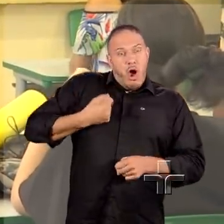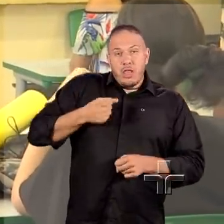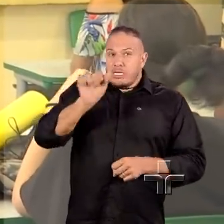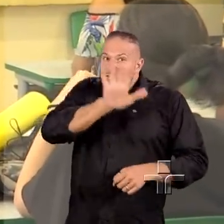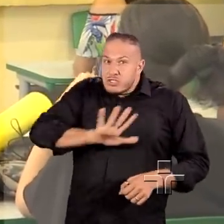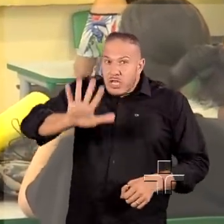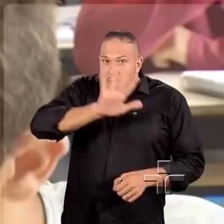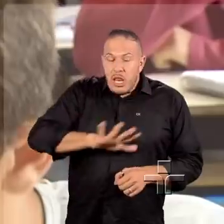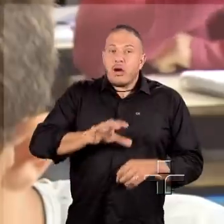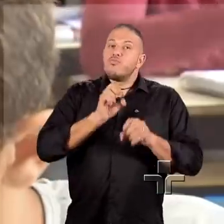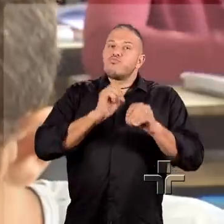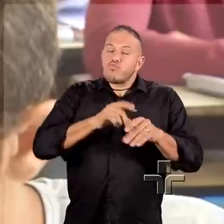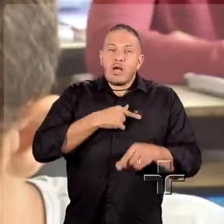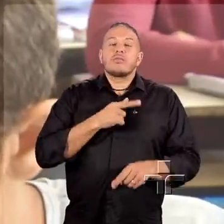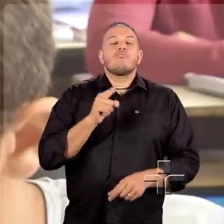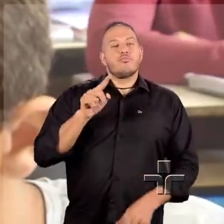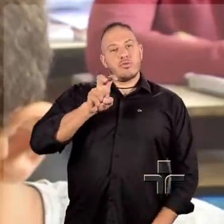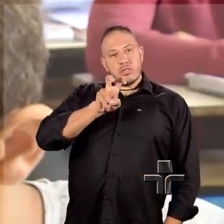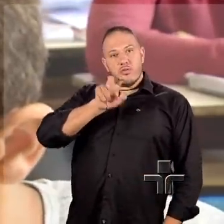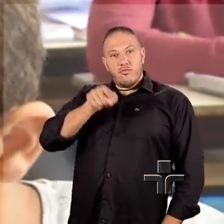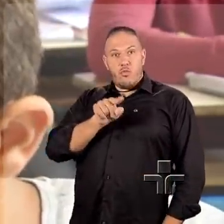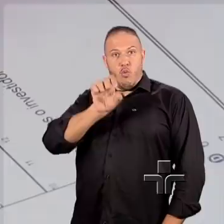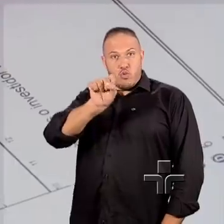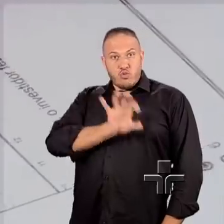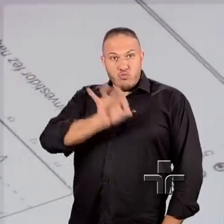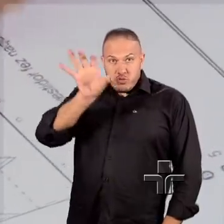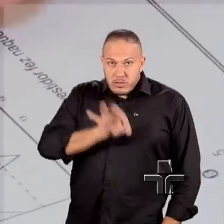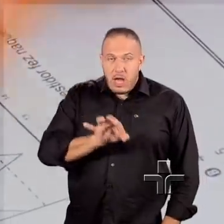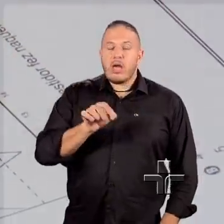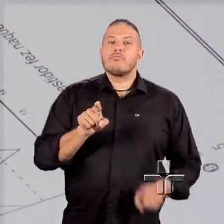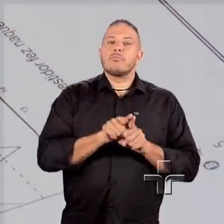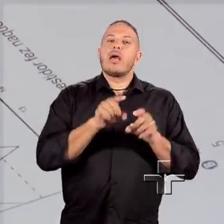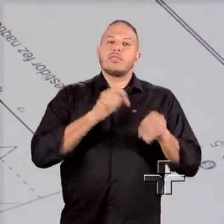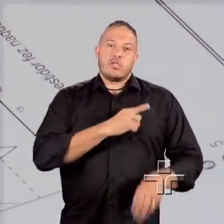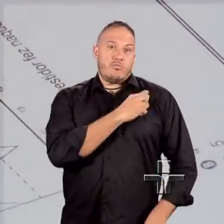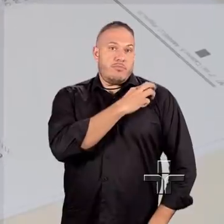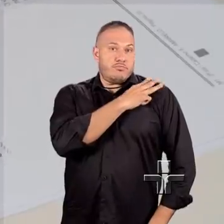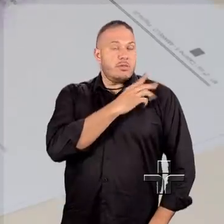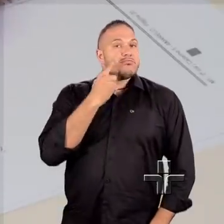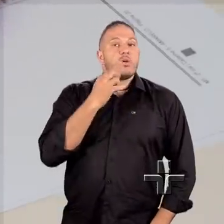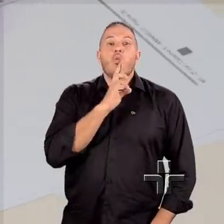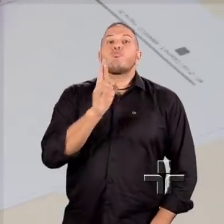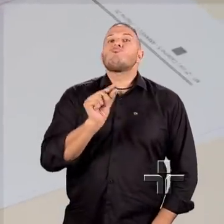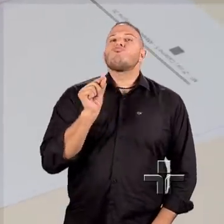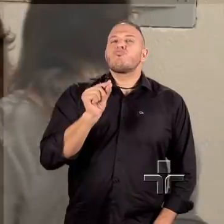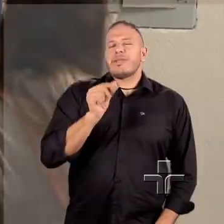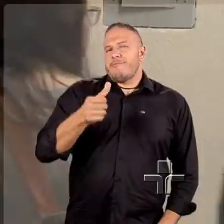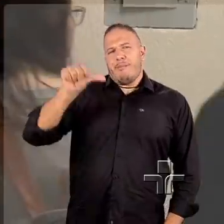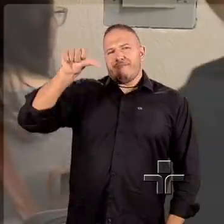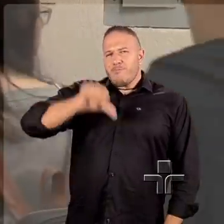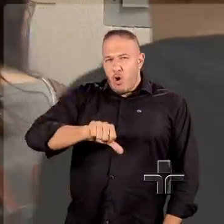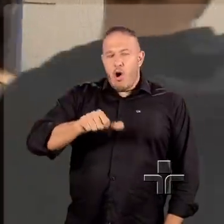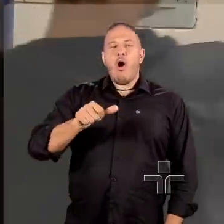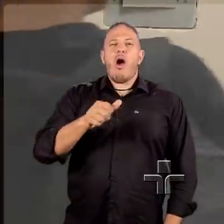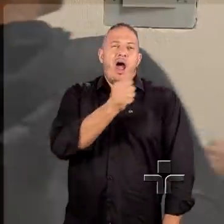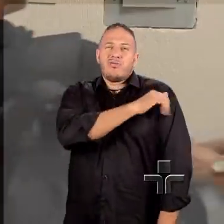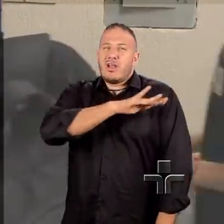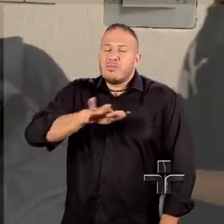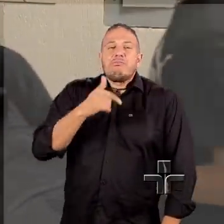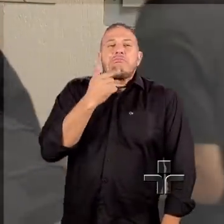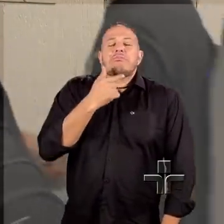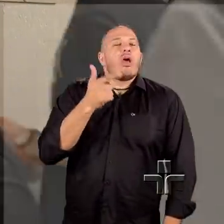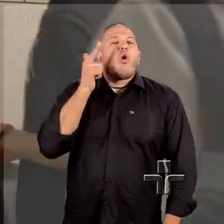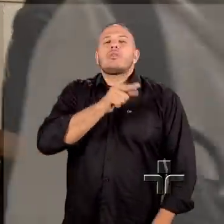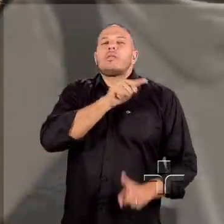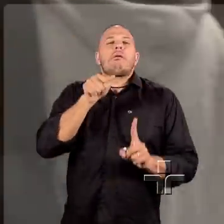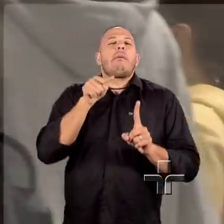educação fundamental foi de 5,8. No ensino médio, o resultado foi pior ainda. Os alunos nem